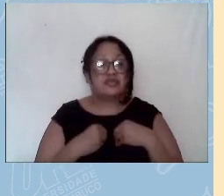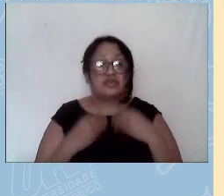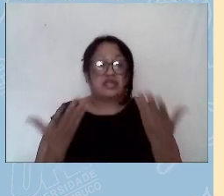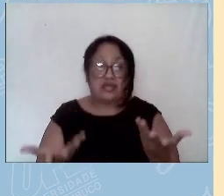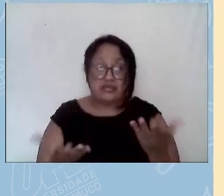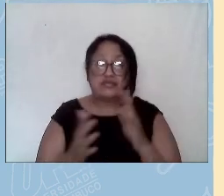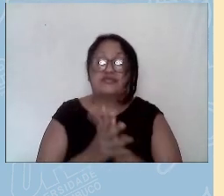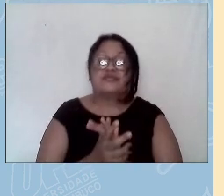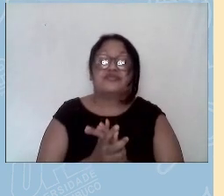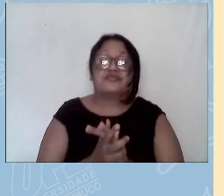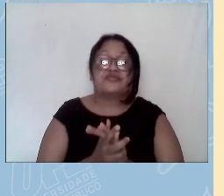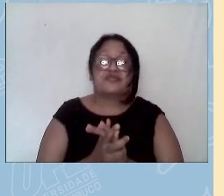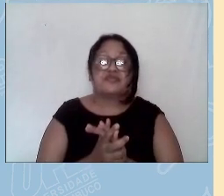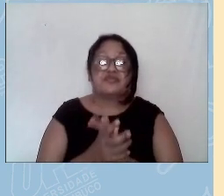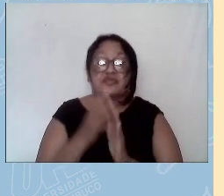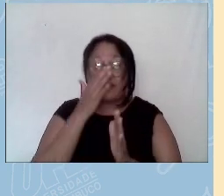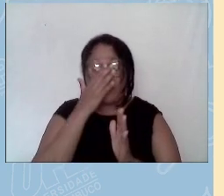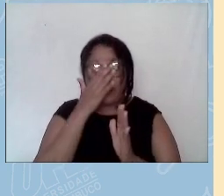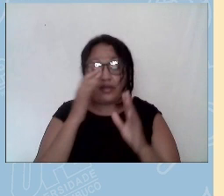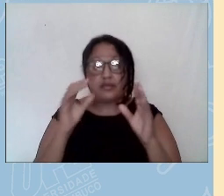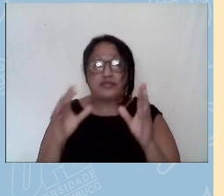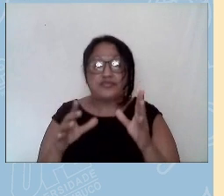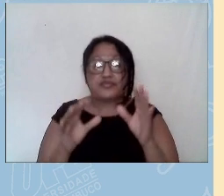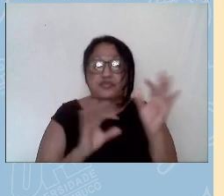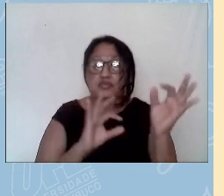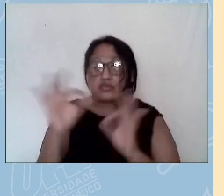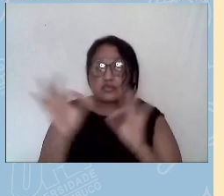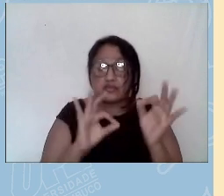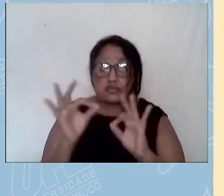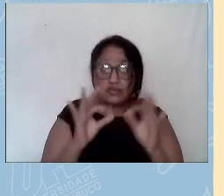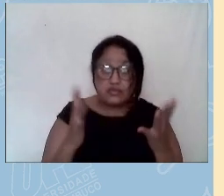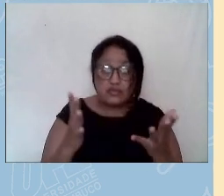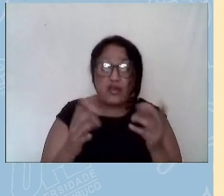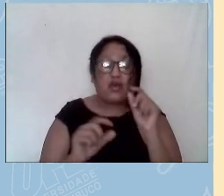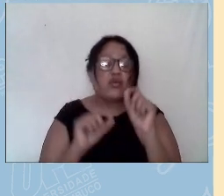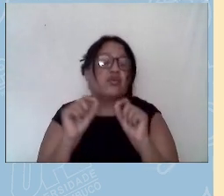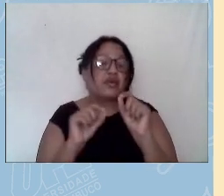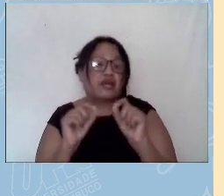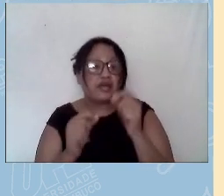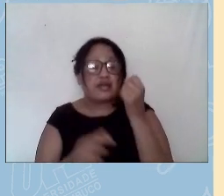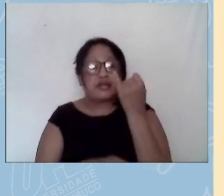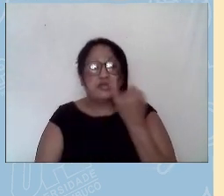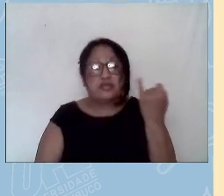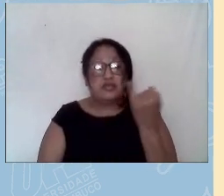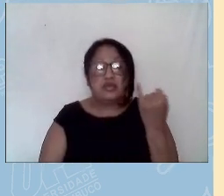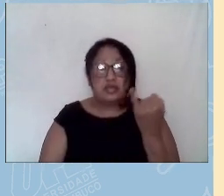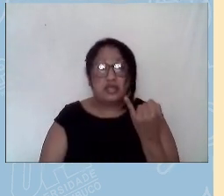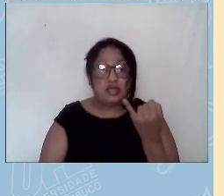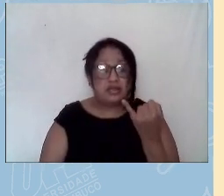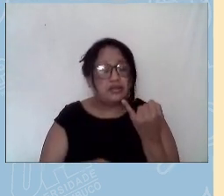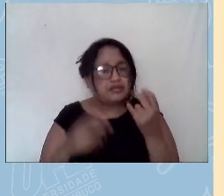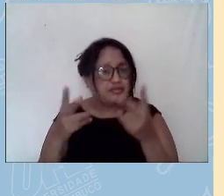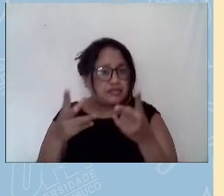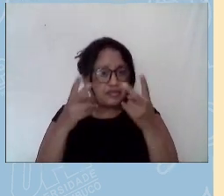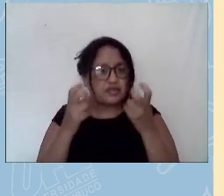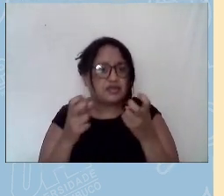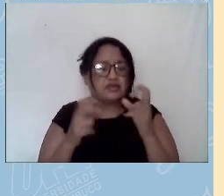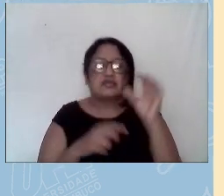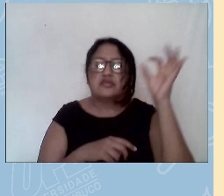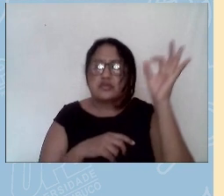para elaborar a resolução da questão o que era importante a gente considerar o percentual